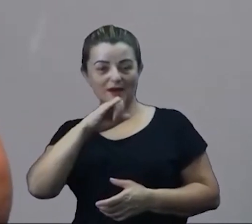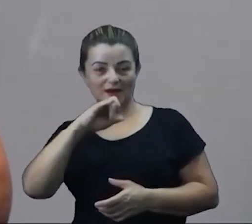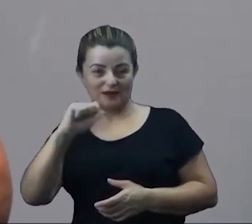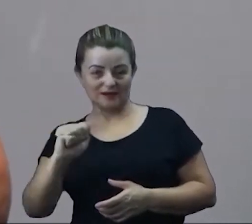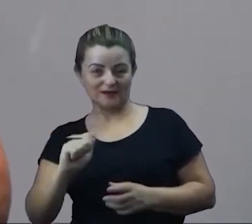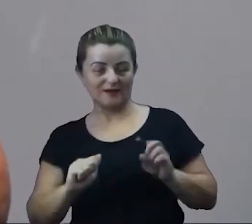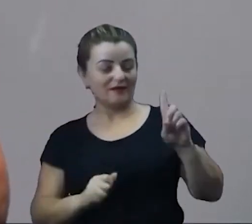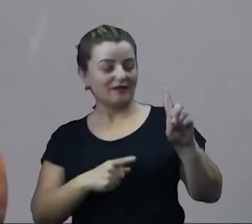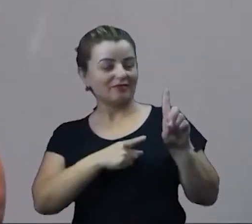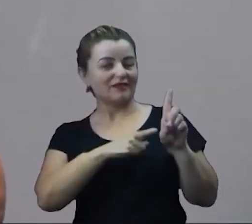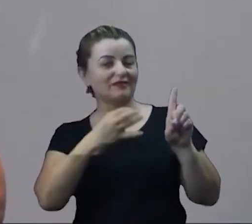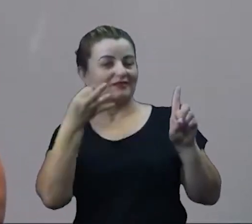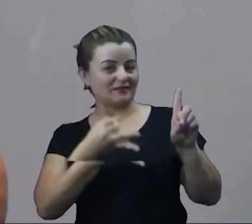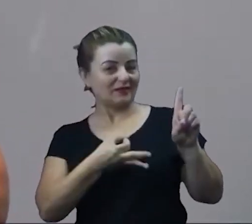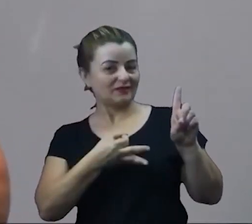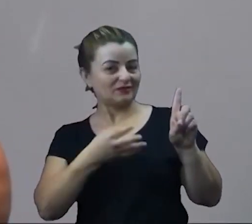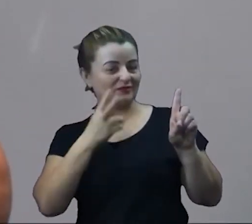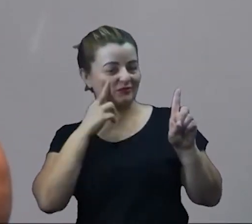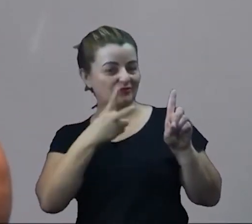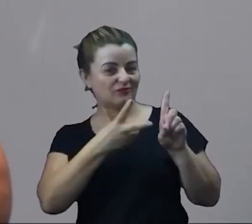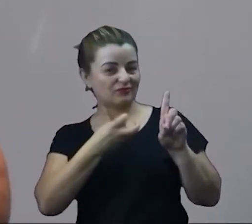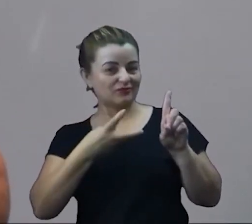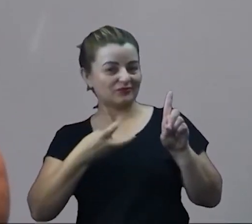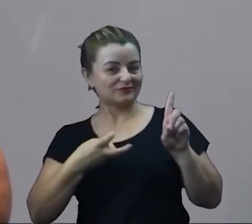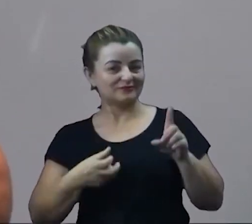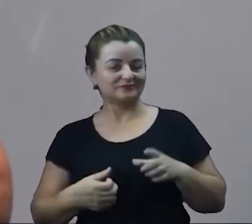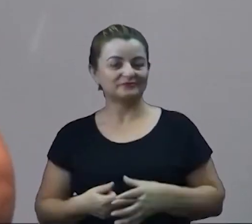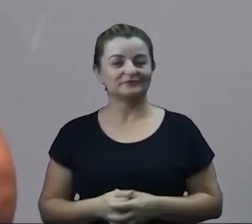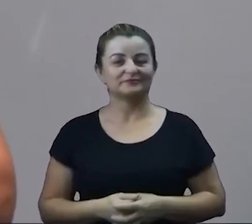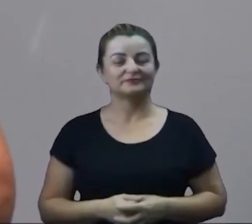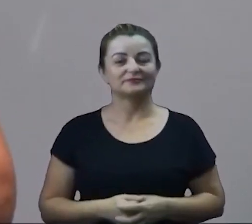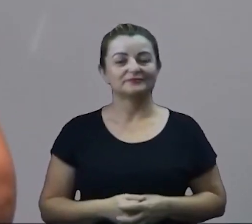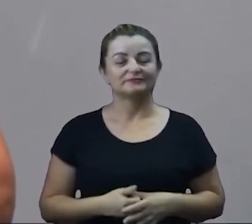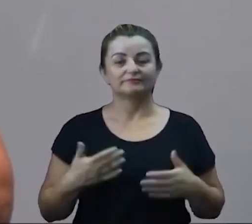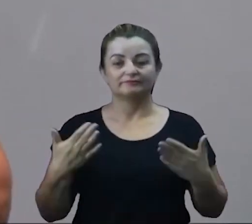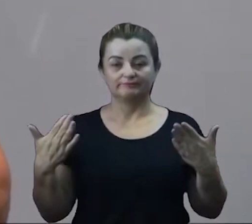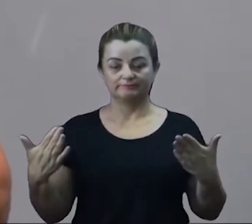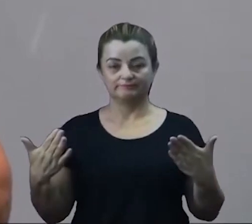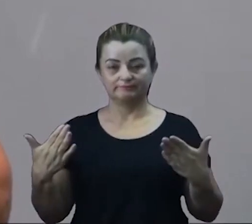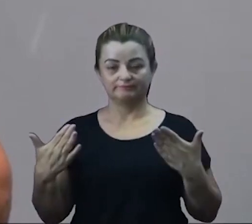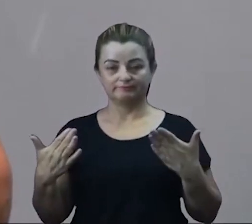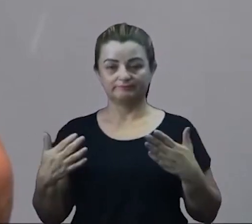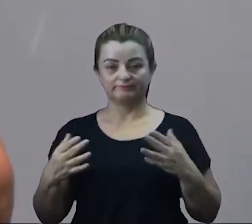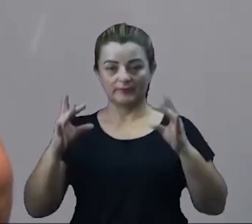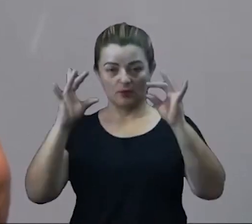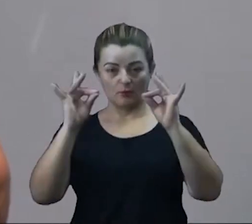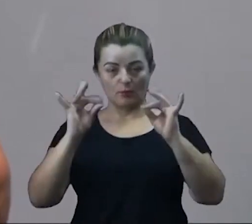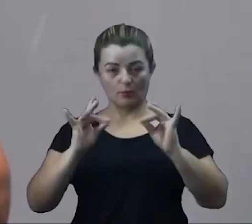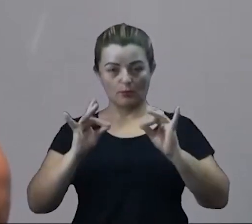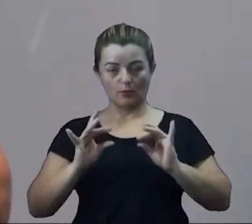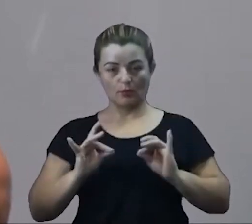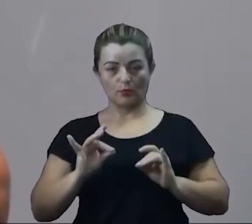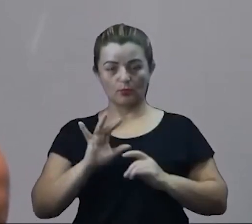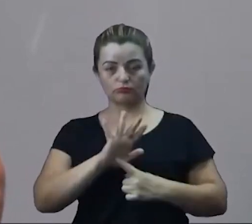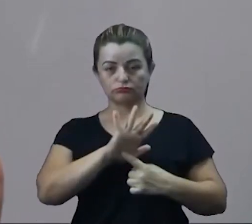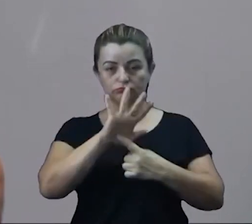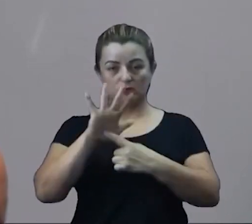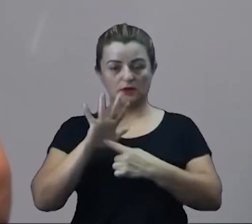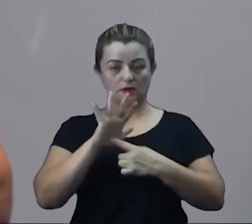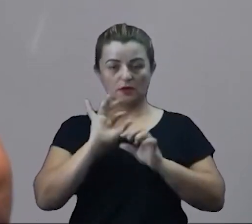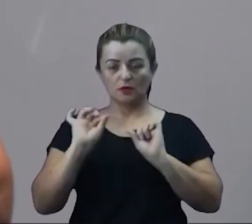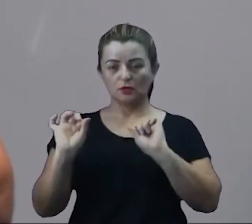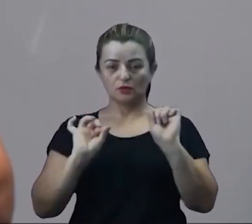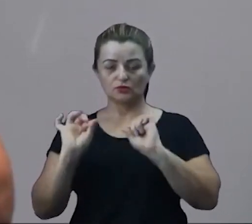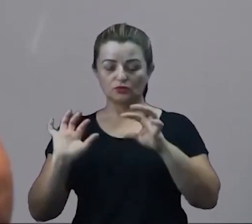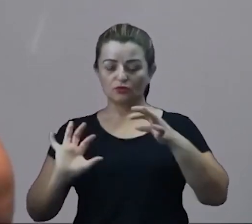temos o nosso gabarito. Já pegaram um spoiler ali do que eu vou explicar, né, gente? Gente, esses pontos que eu levantei são apenas, né,